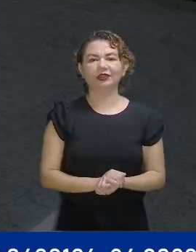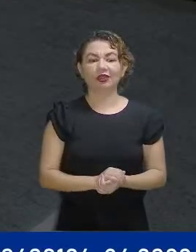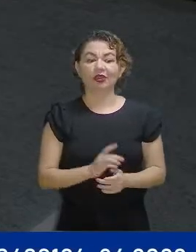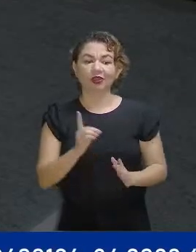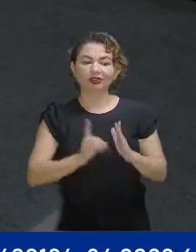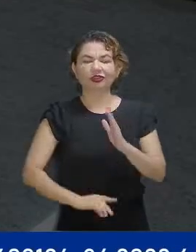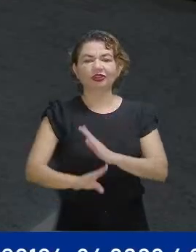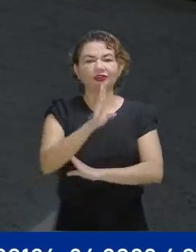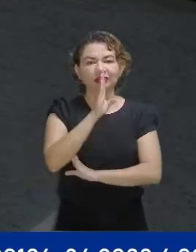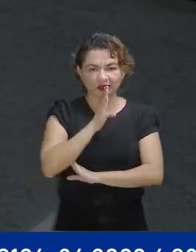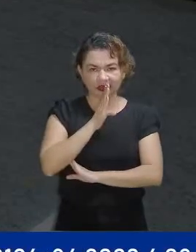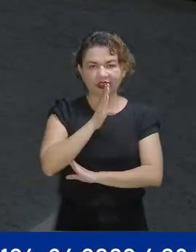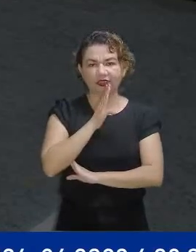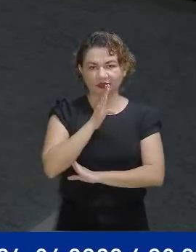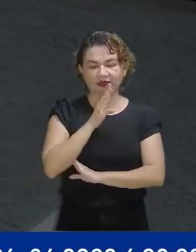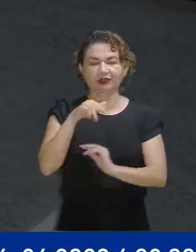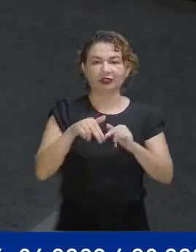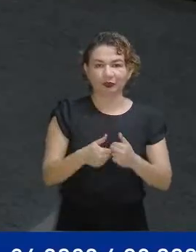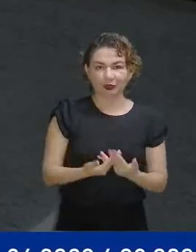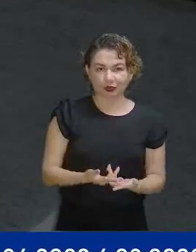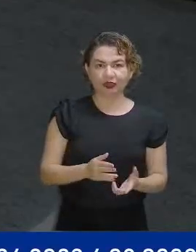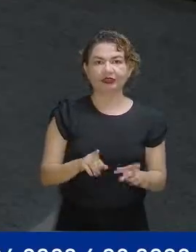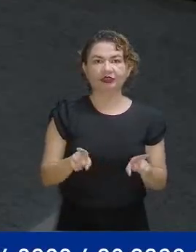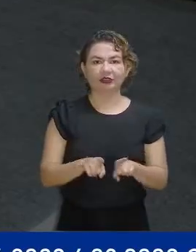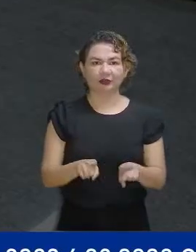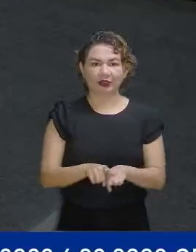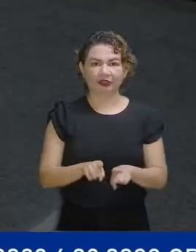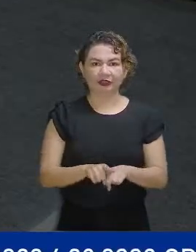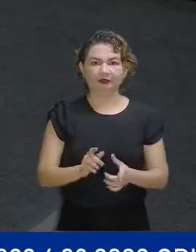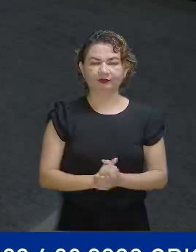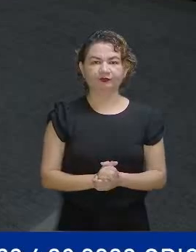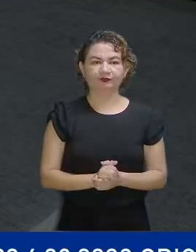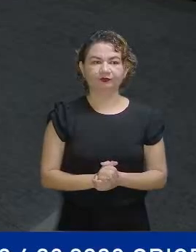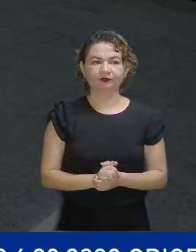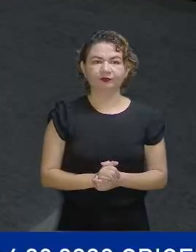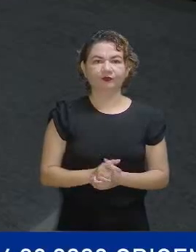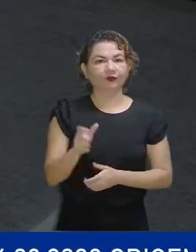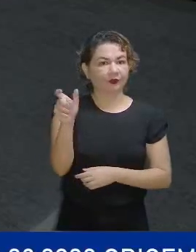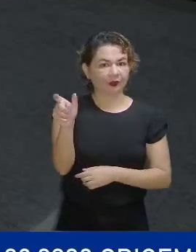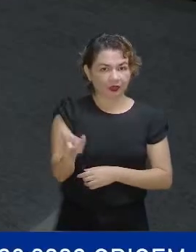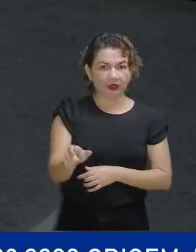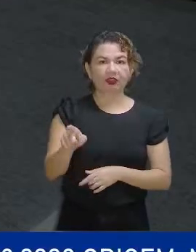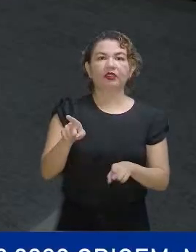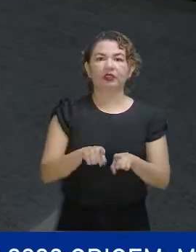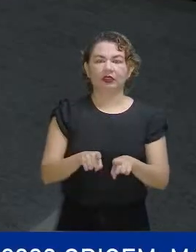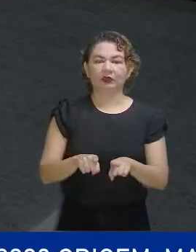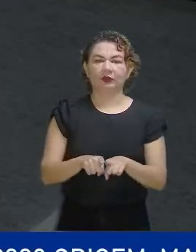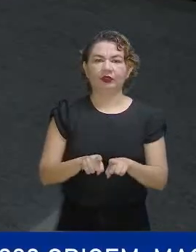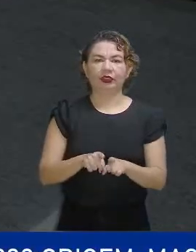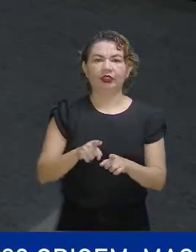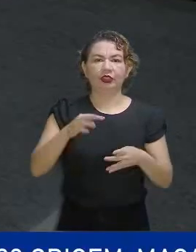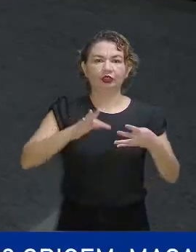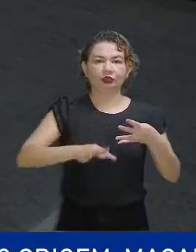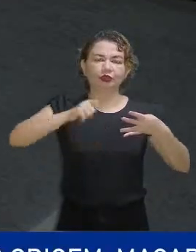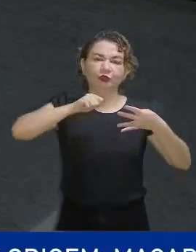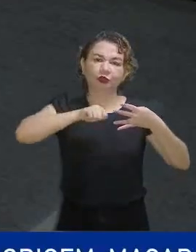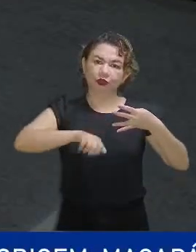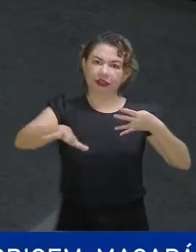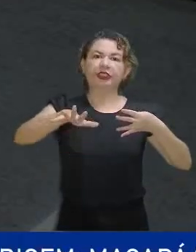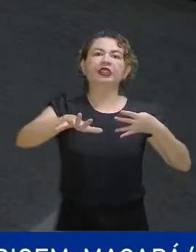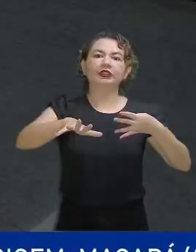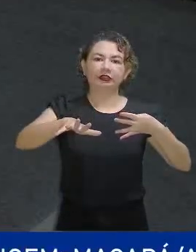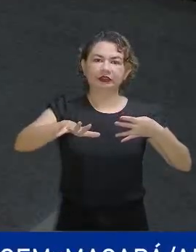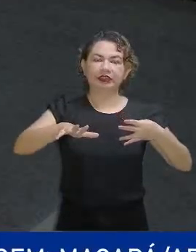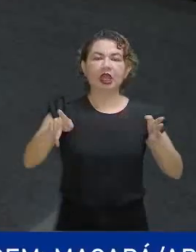silêncio. Afasta, portanto, os precedentes invocados pelo recorrente e aplica a jurisprudência consolidada